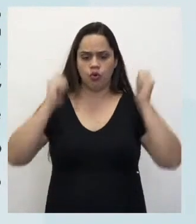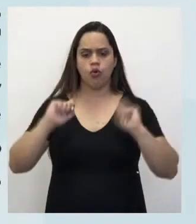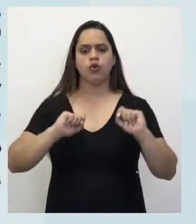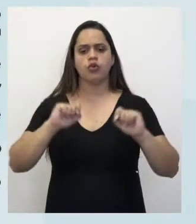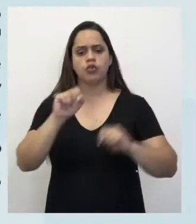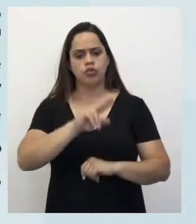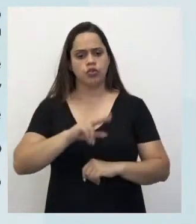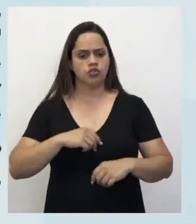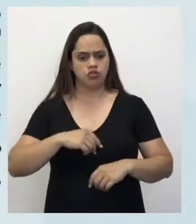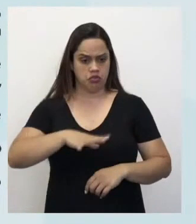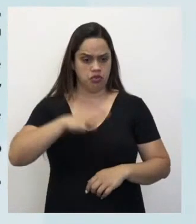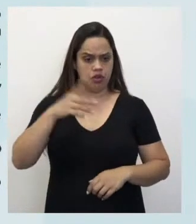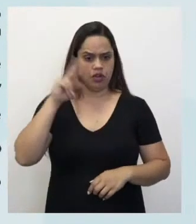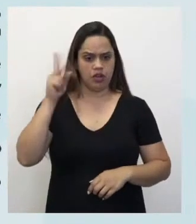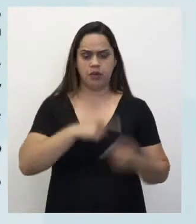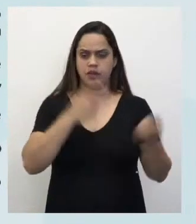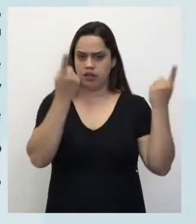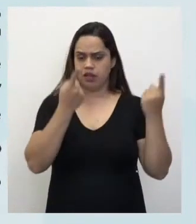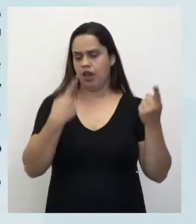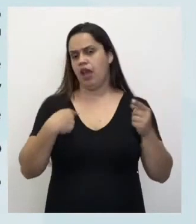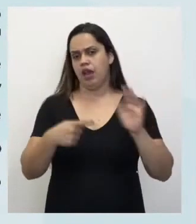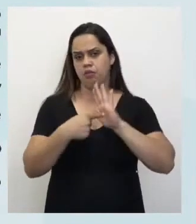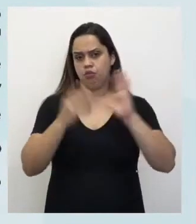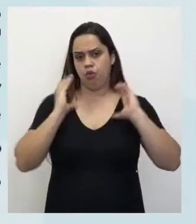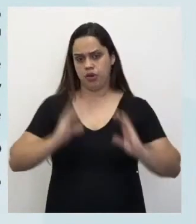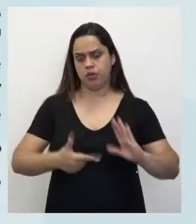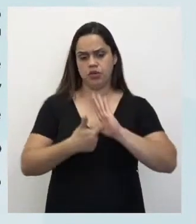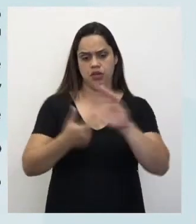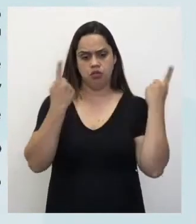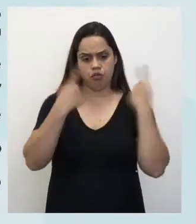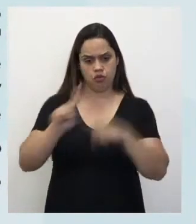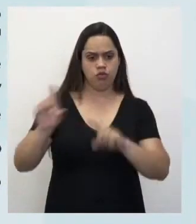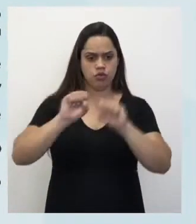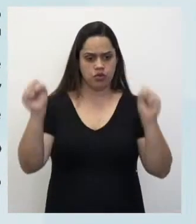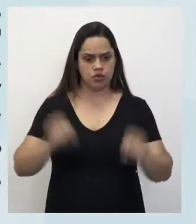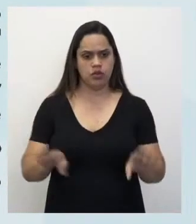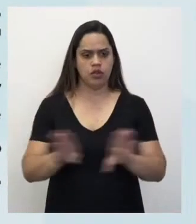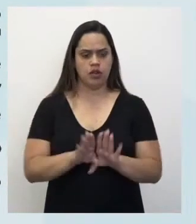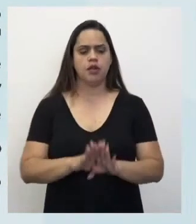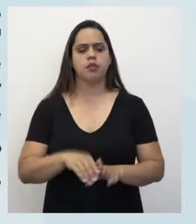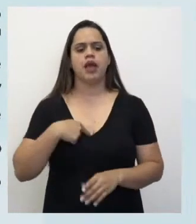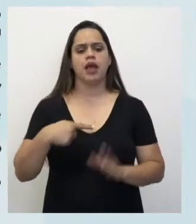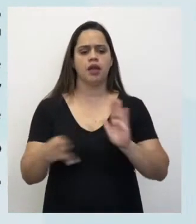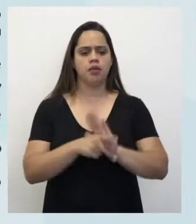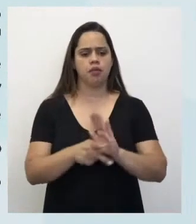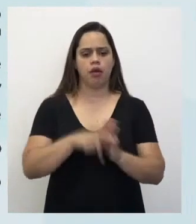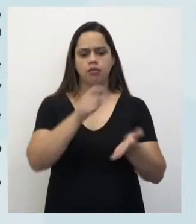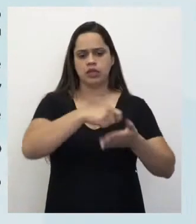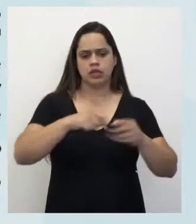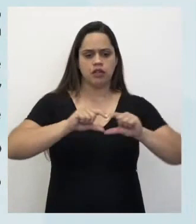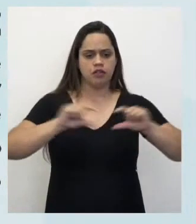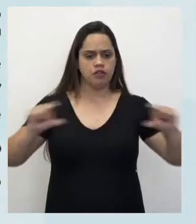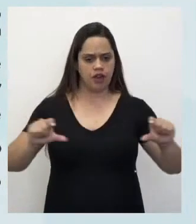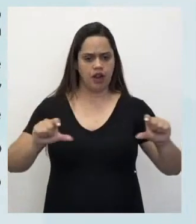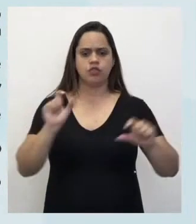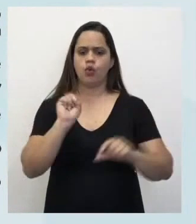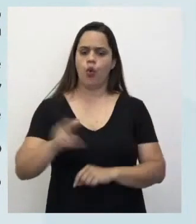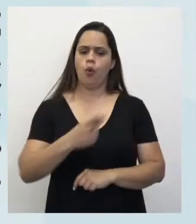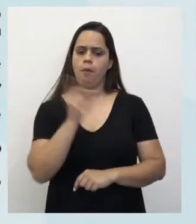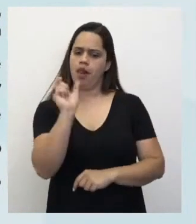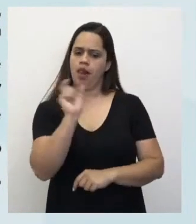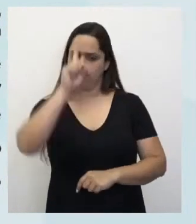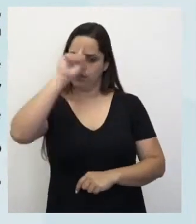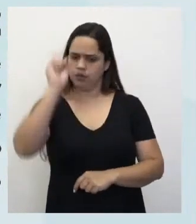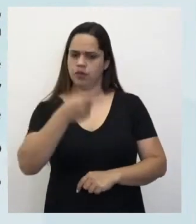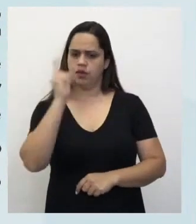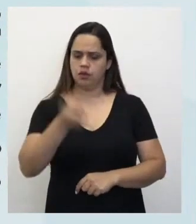rebeldia contra o sistema, na escrita de frases ou palavras de ordem pichadas em muros e fachadas de residências e comércios, na lentidão